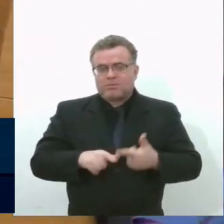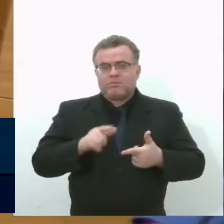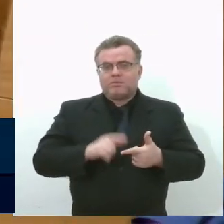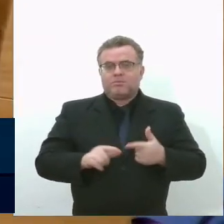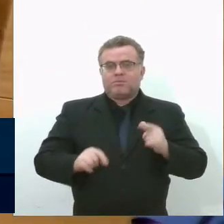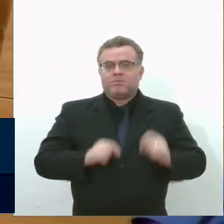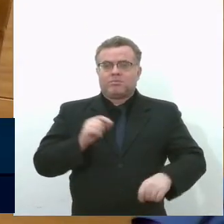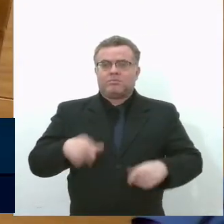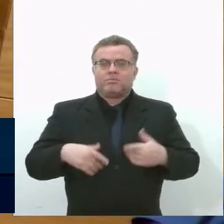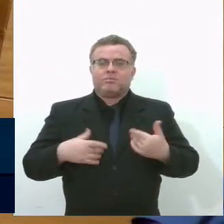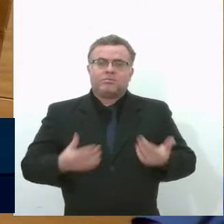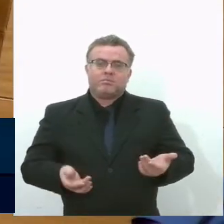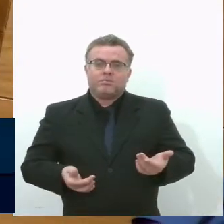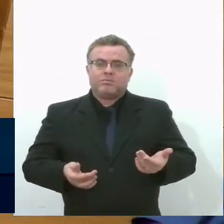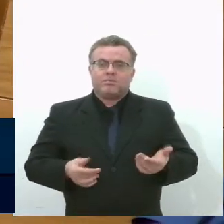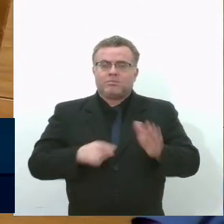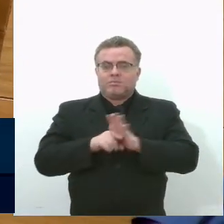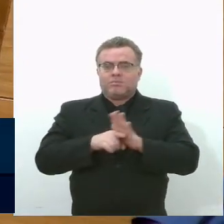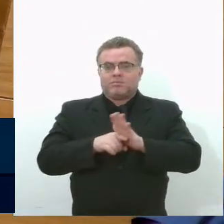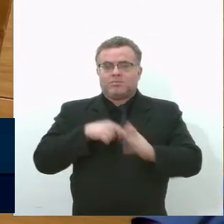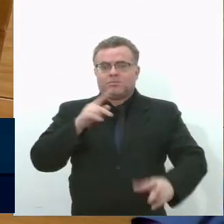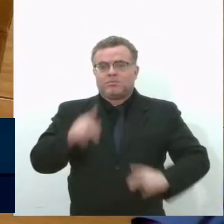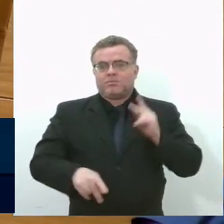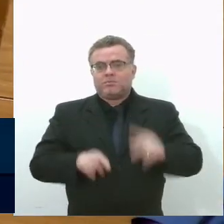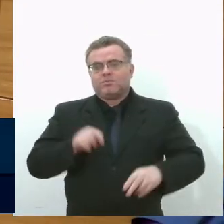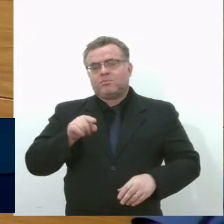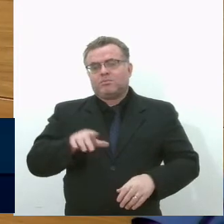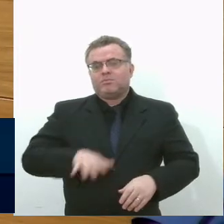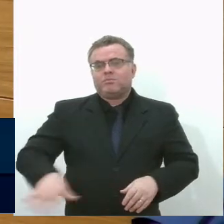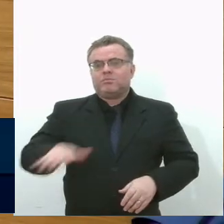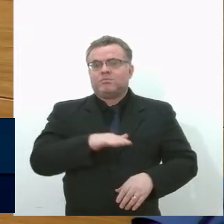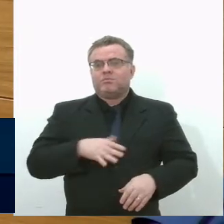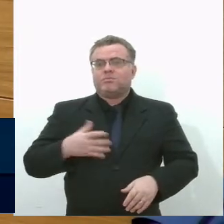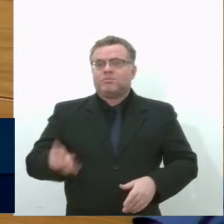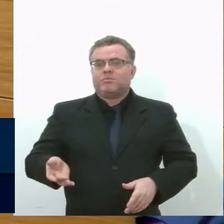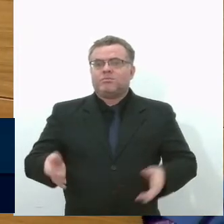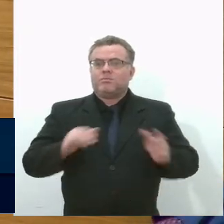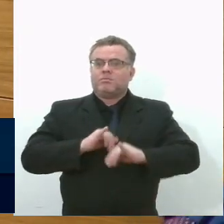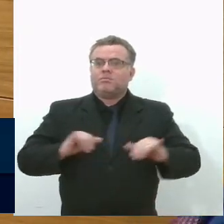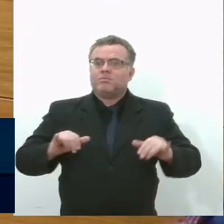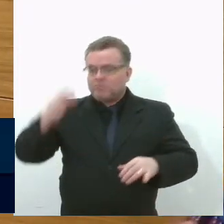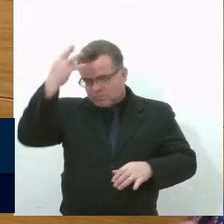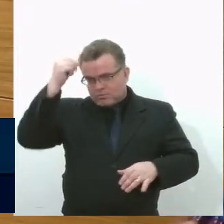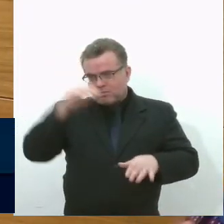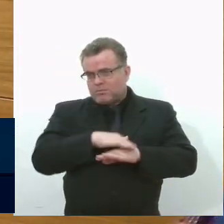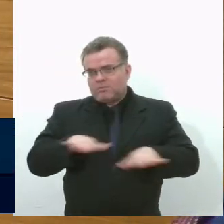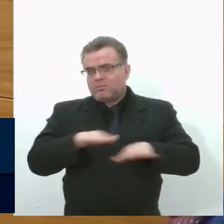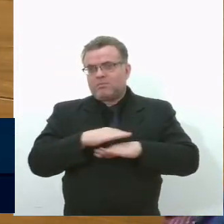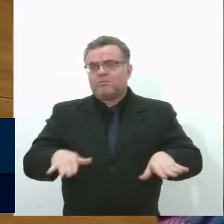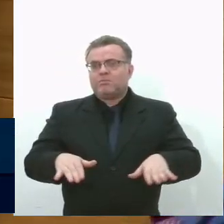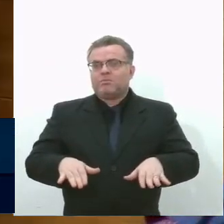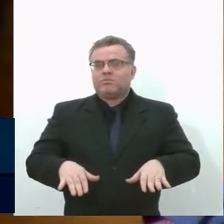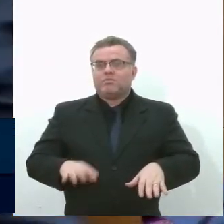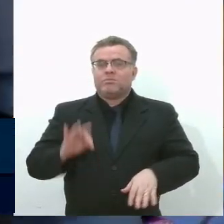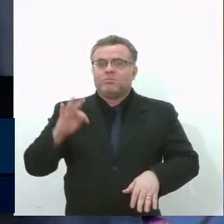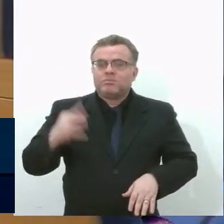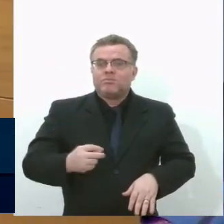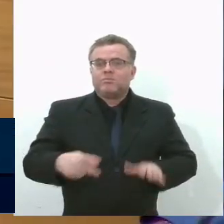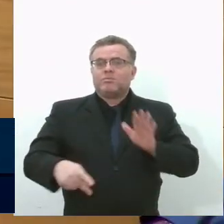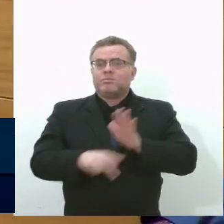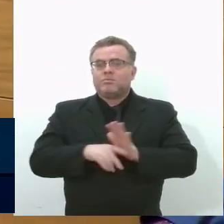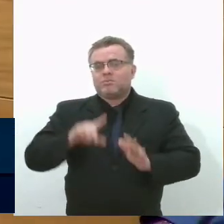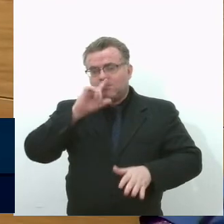você for consultar a população de toda aquela região, ninguém quer ficar em São Cristóvão, Gilmar. Todo mundo quer ficar em Aracaju. Por quê? Porque todos os